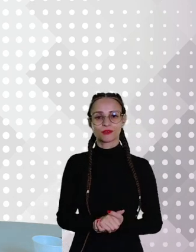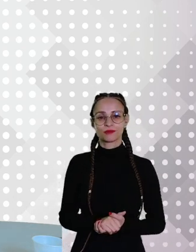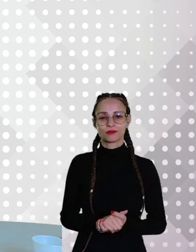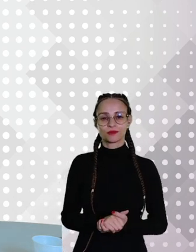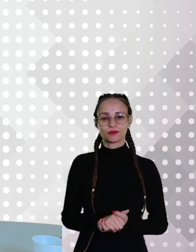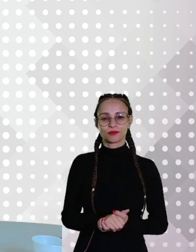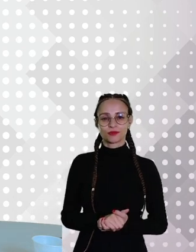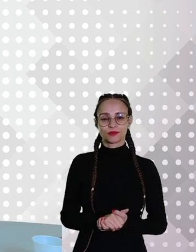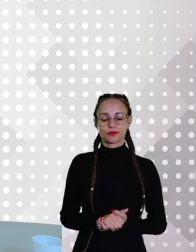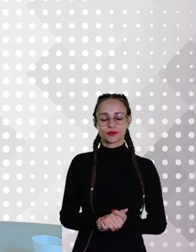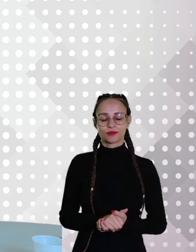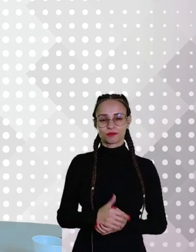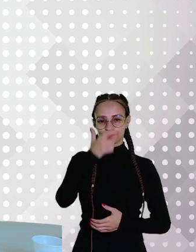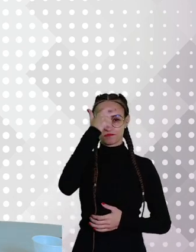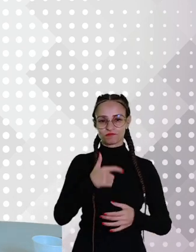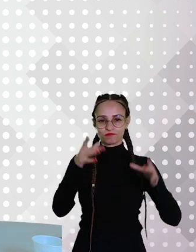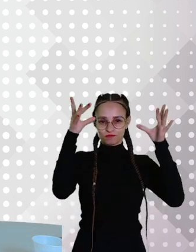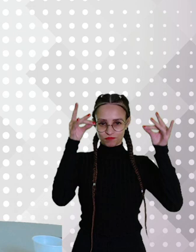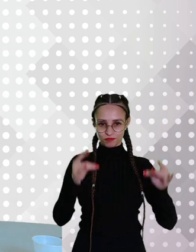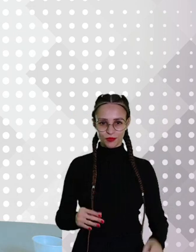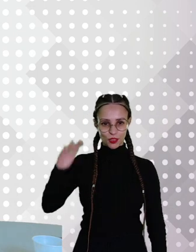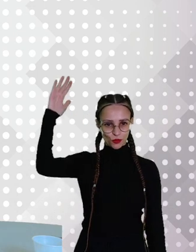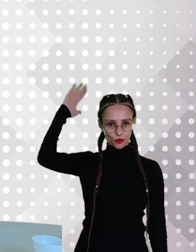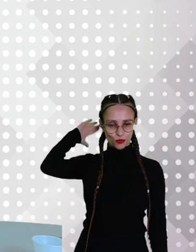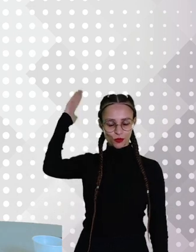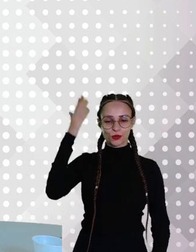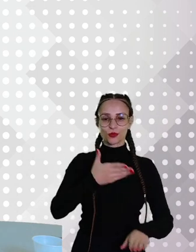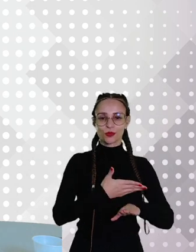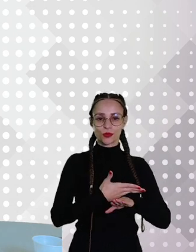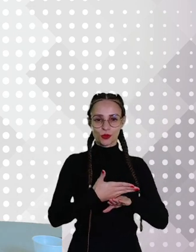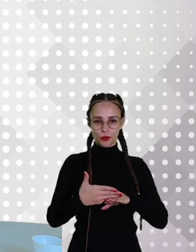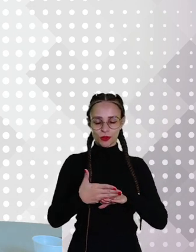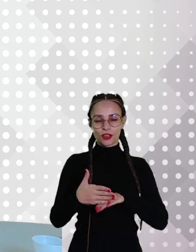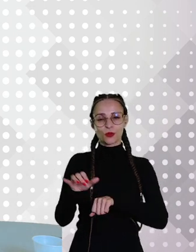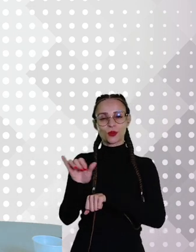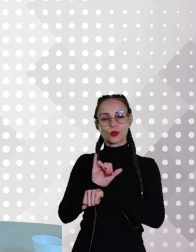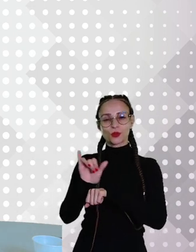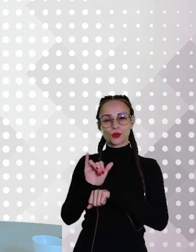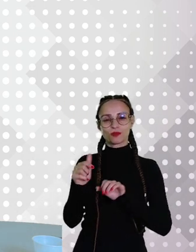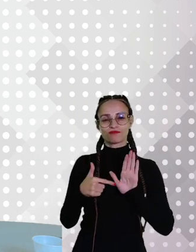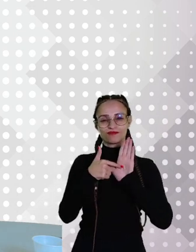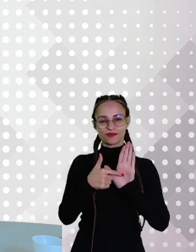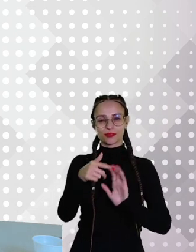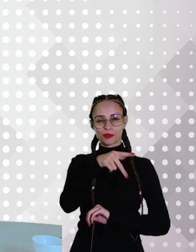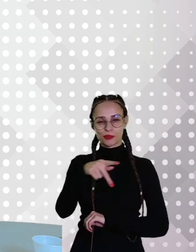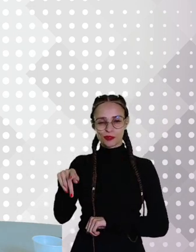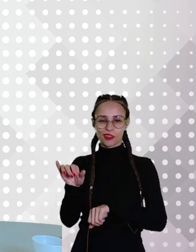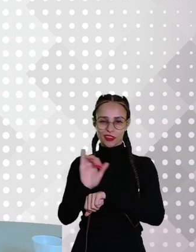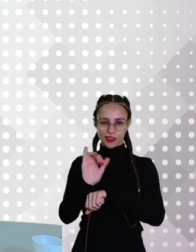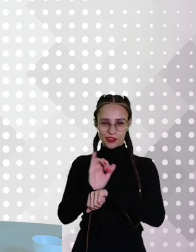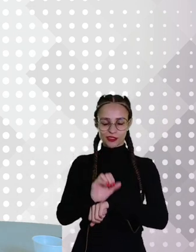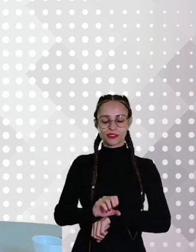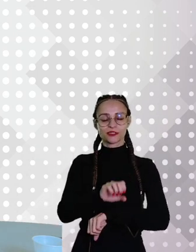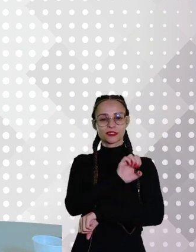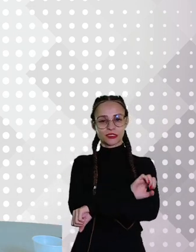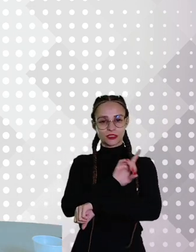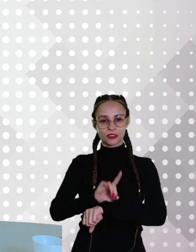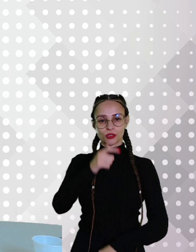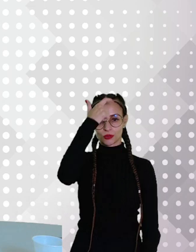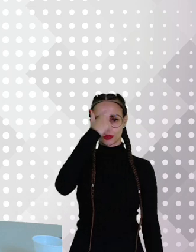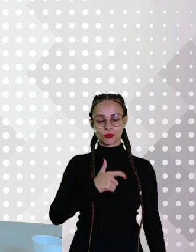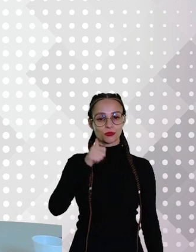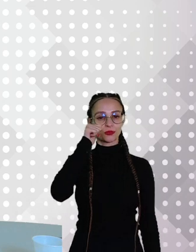minha audiodescrição. O fundo é o mesmo, fundo branco, canal do professor e a Secretaria da Educação. Eu sou uma